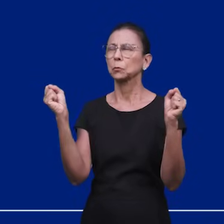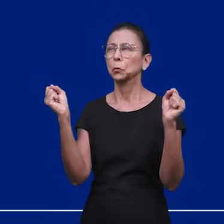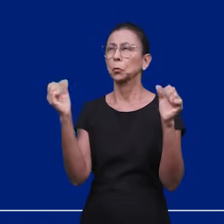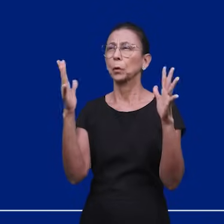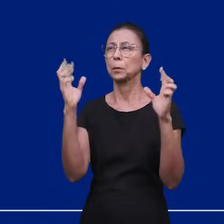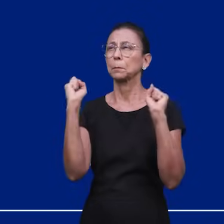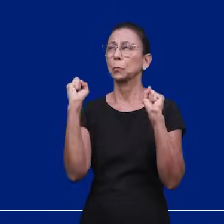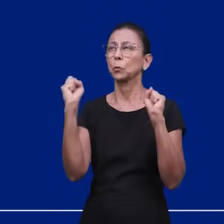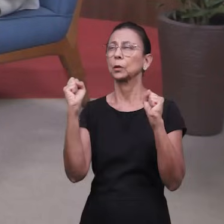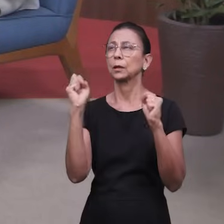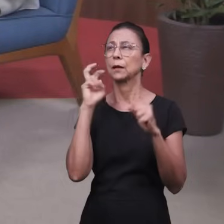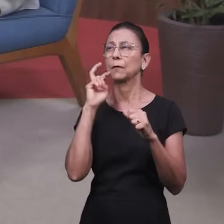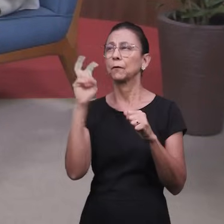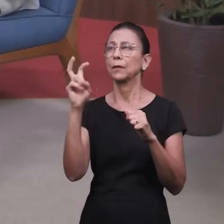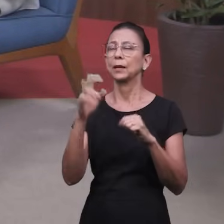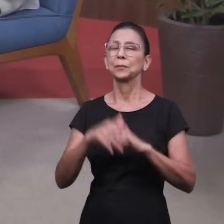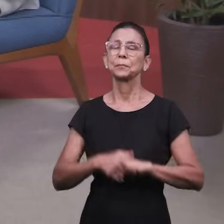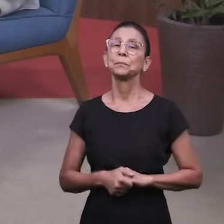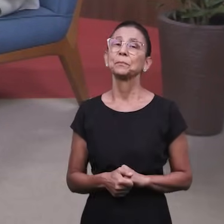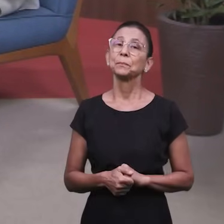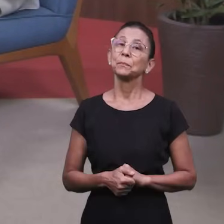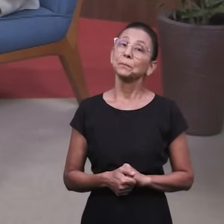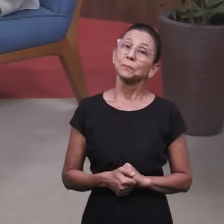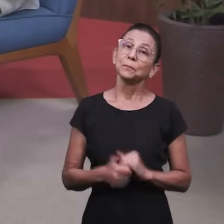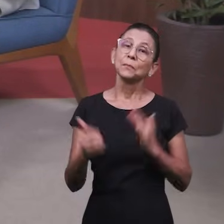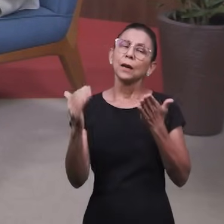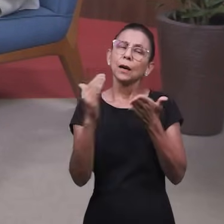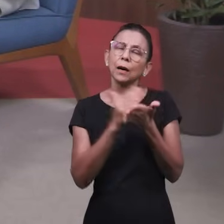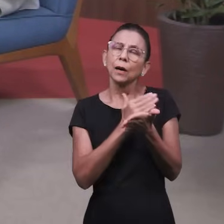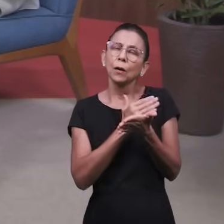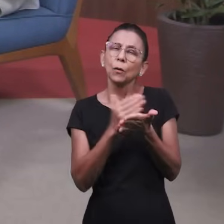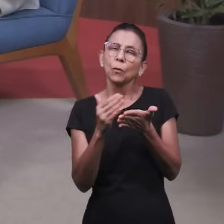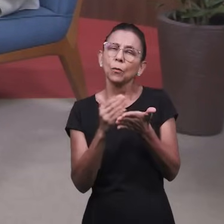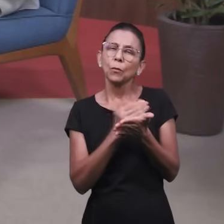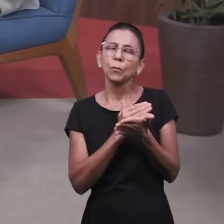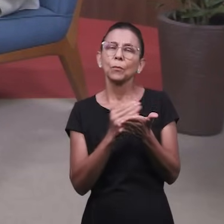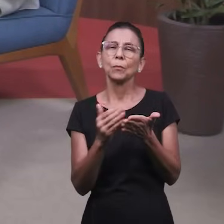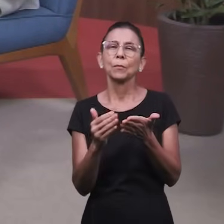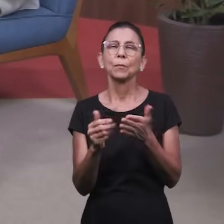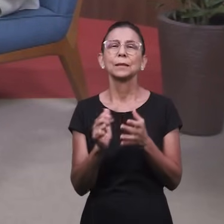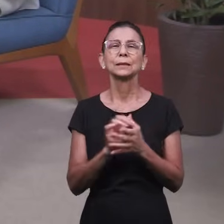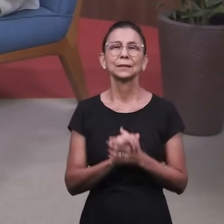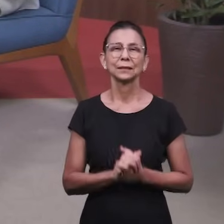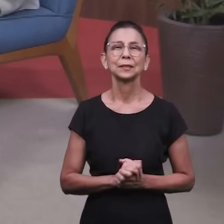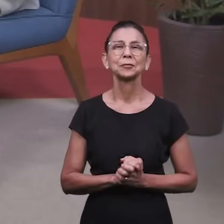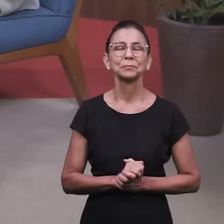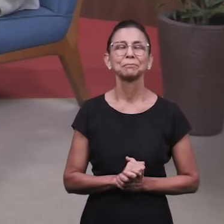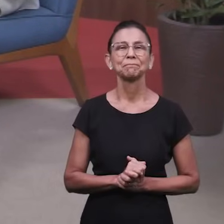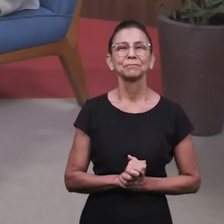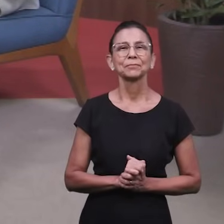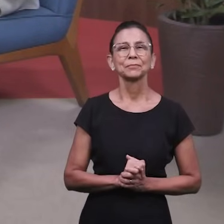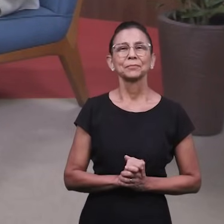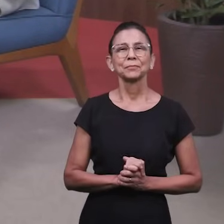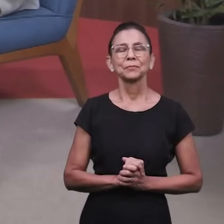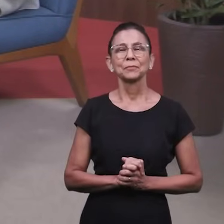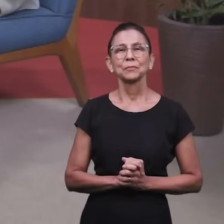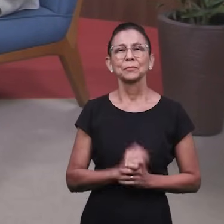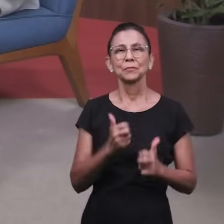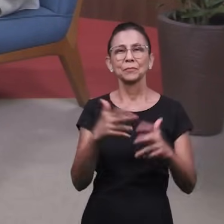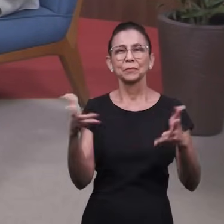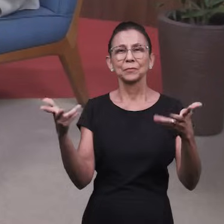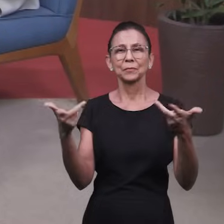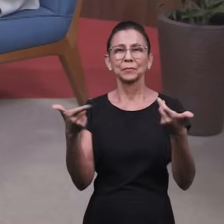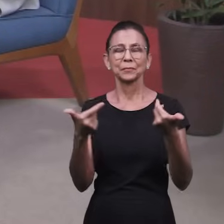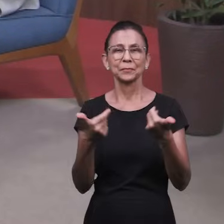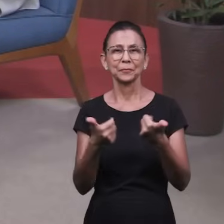glória. Algumas, né? Algumas, né? São apenas algumas das maravilhas que nos aguardam. Aleluia. Louvado seja